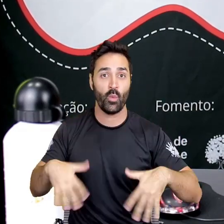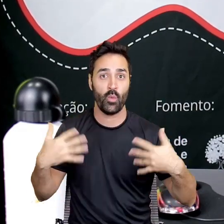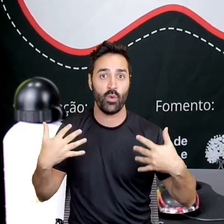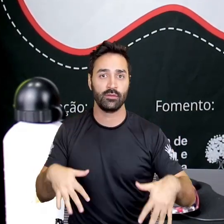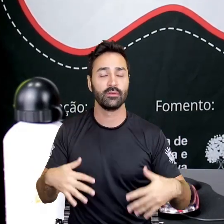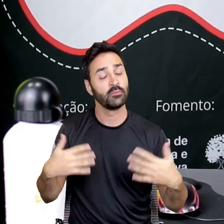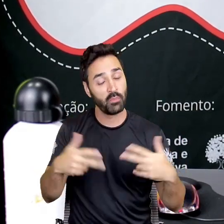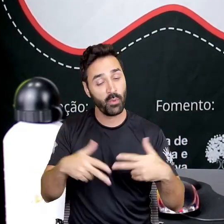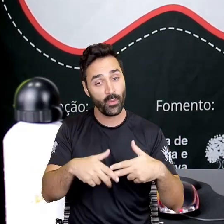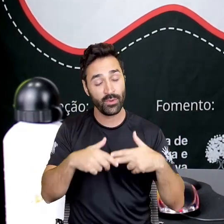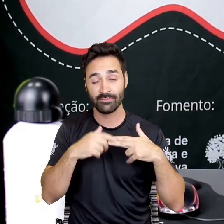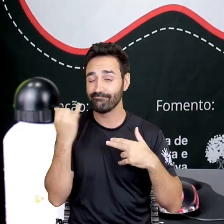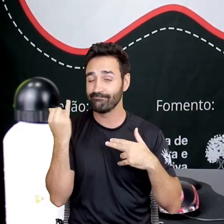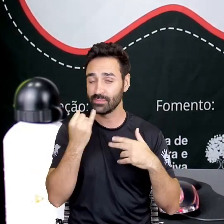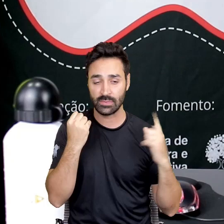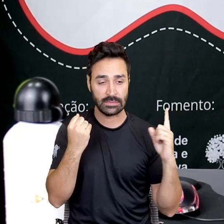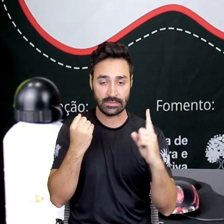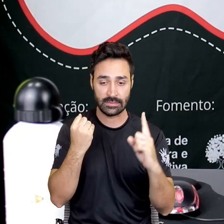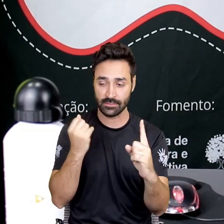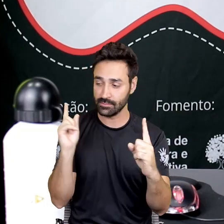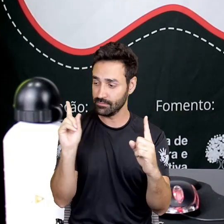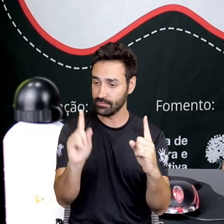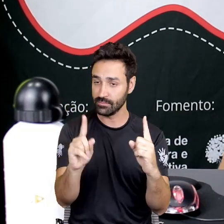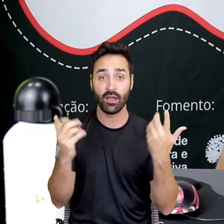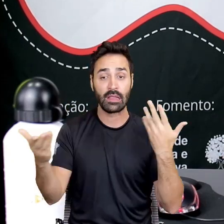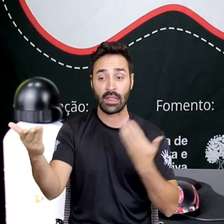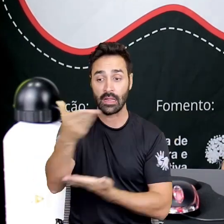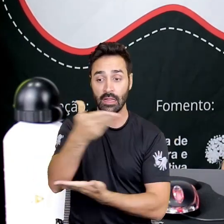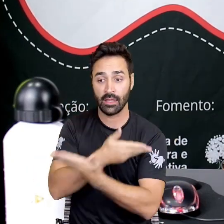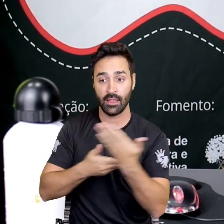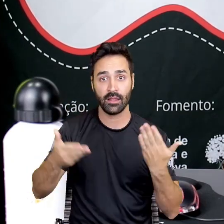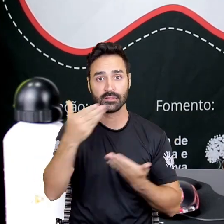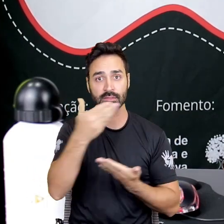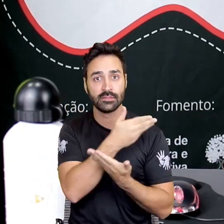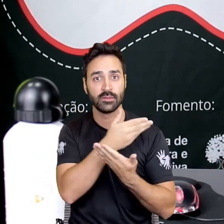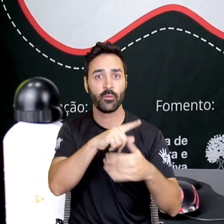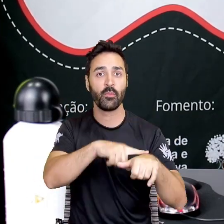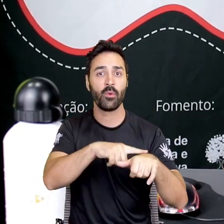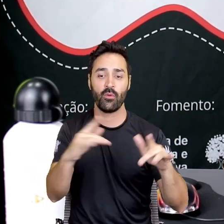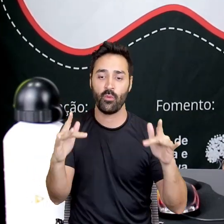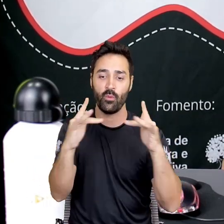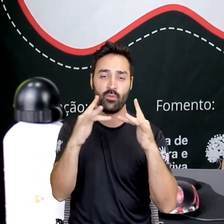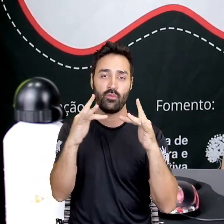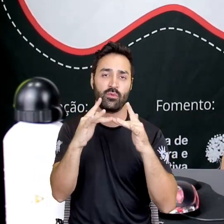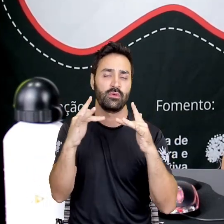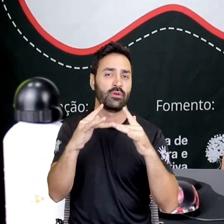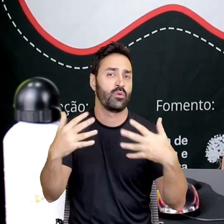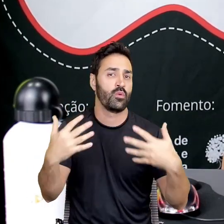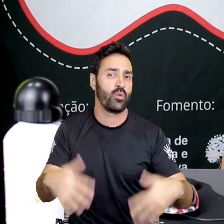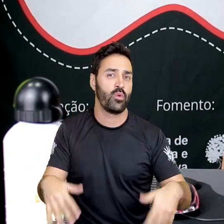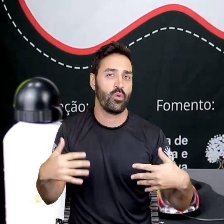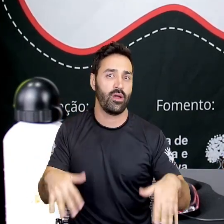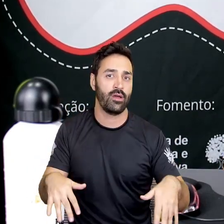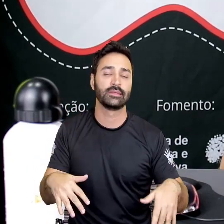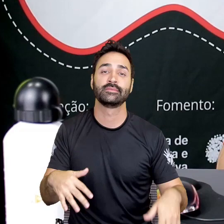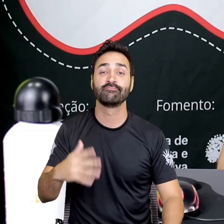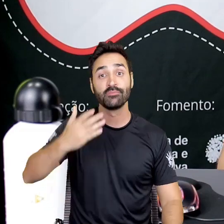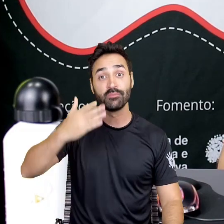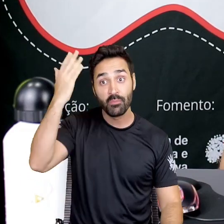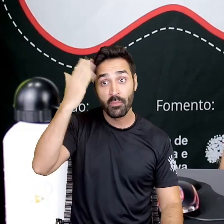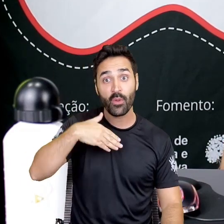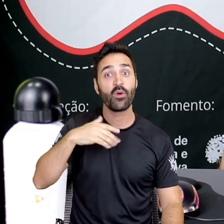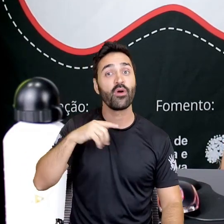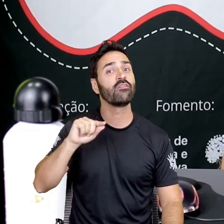essa interação, quando você traz esse momento de contato, isso mostra que você também